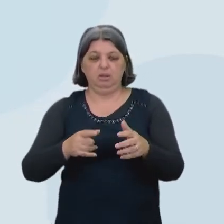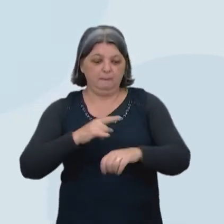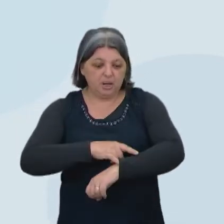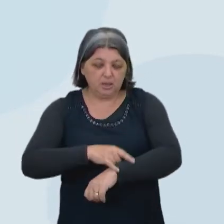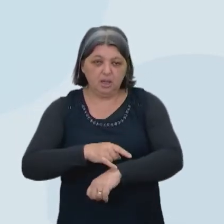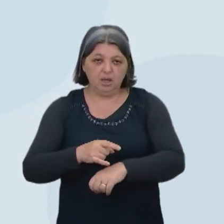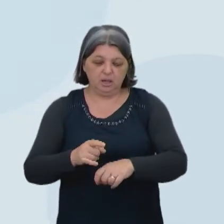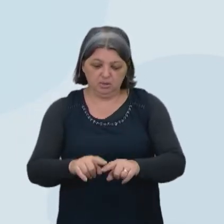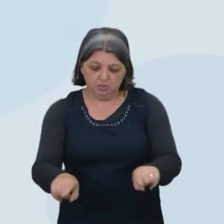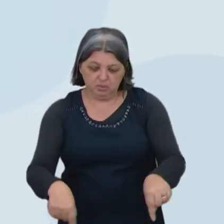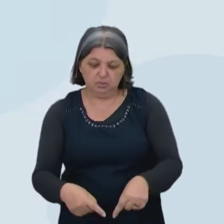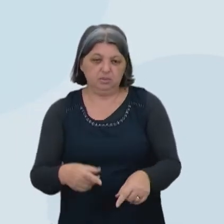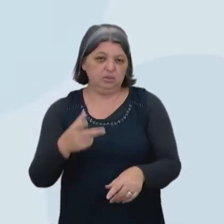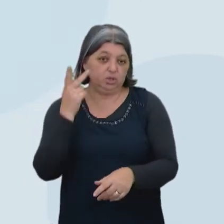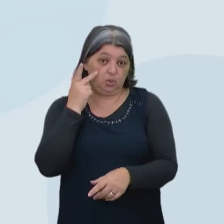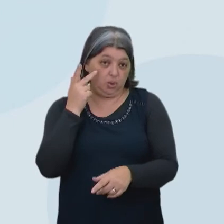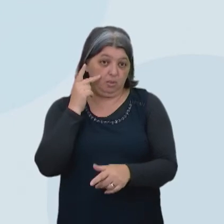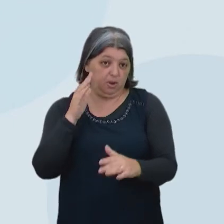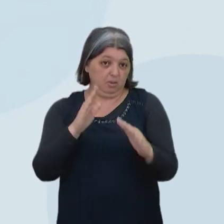comuns dentro de uma casa qualquer.